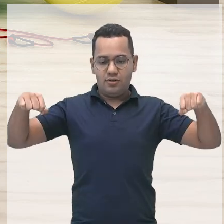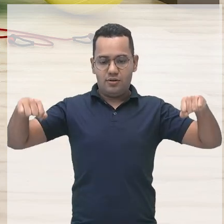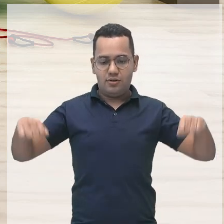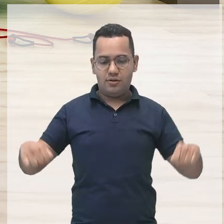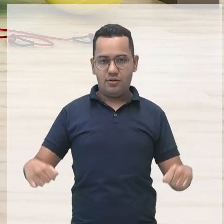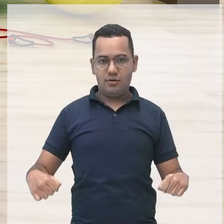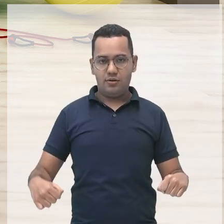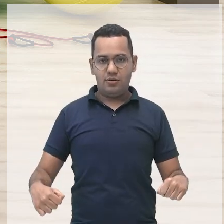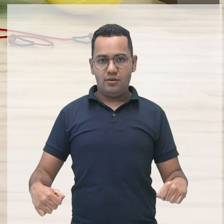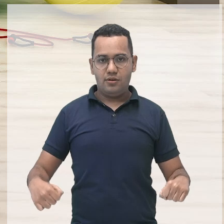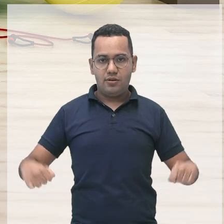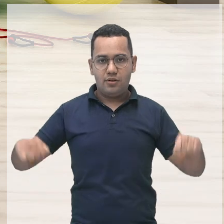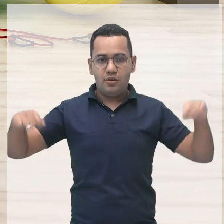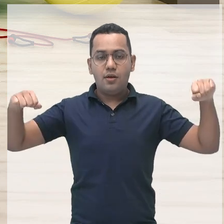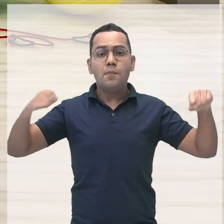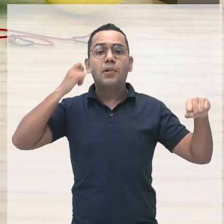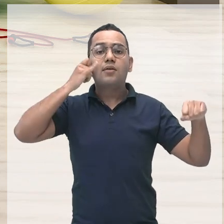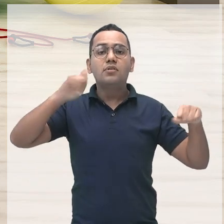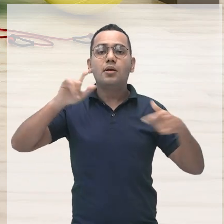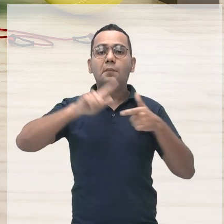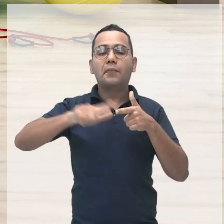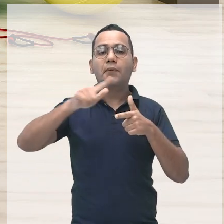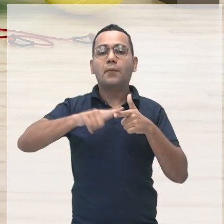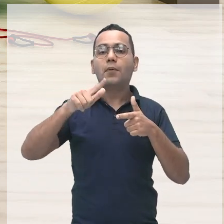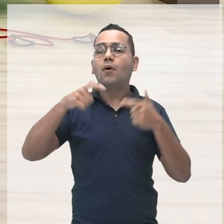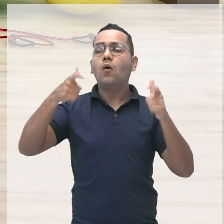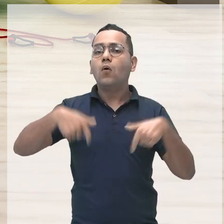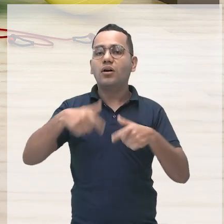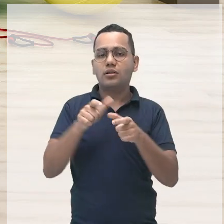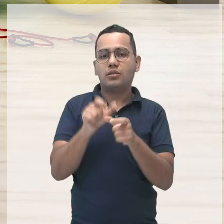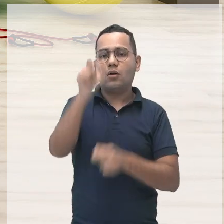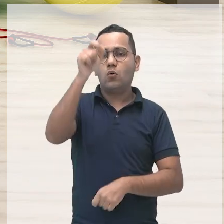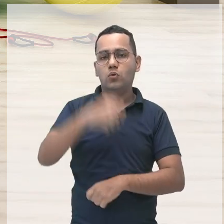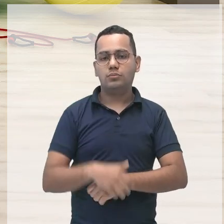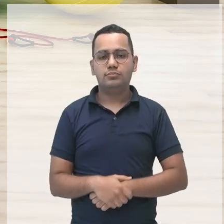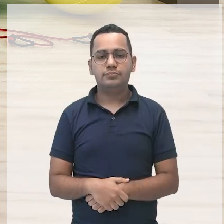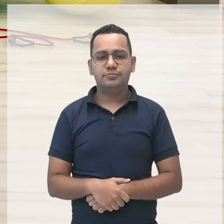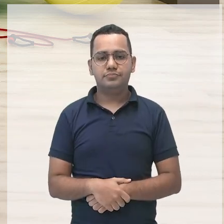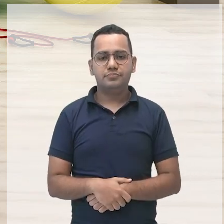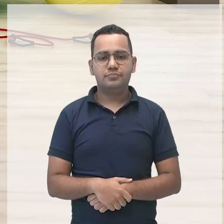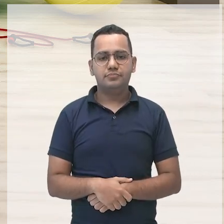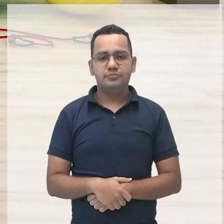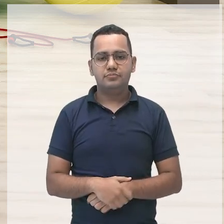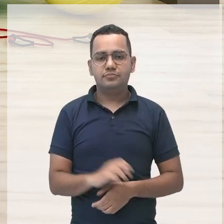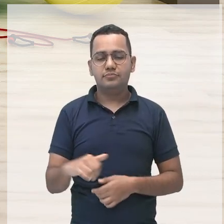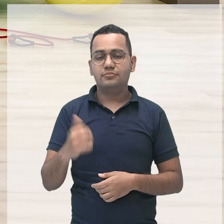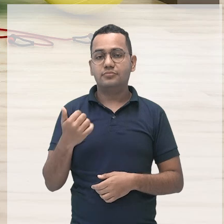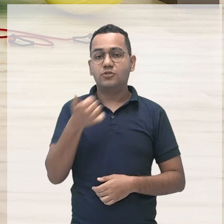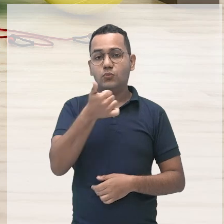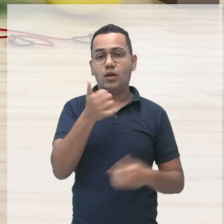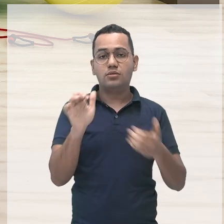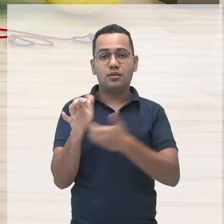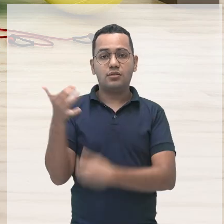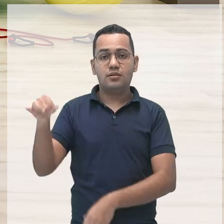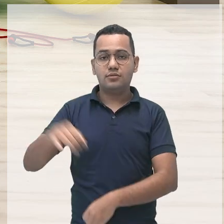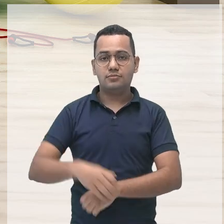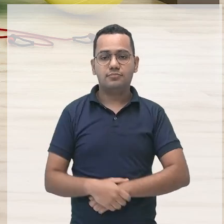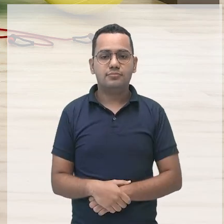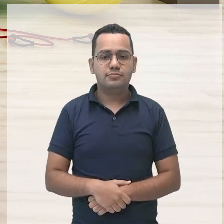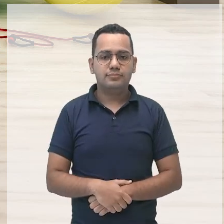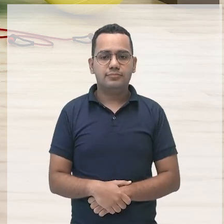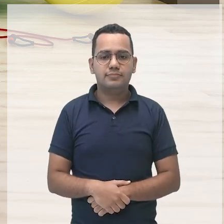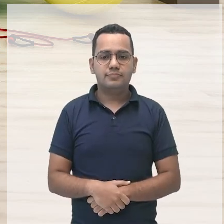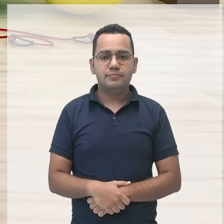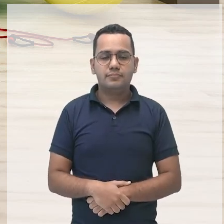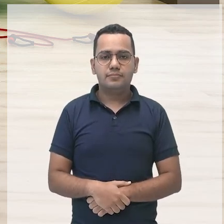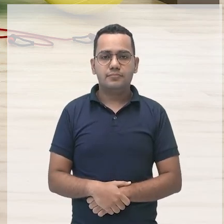para não machucar a coluna, ok? Desse jeito. Vamos lá, contando de 1 até 10, tá bom? Vamos comigo.